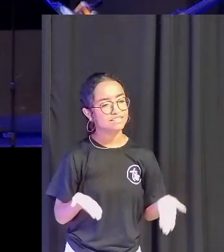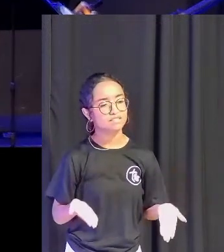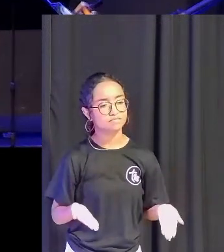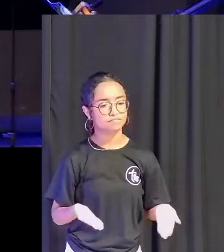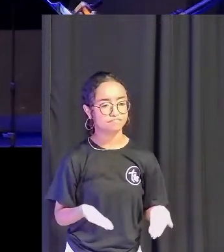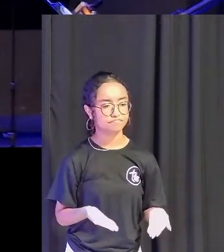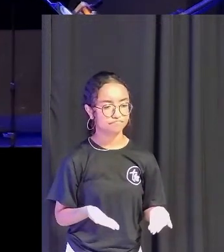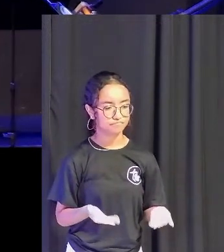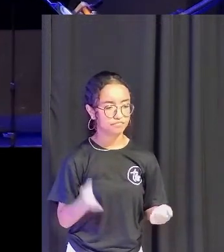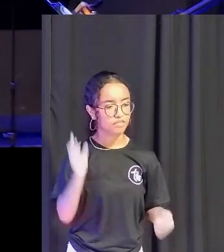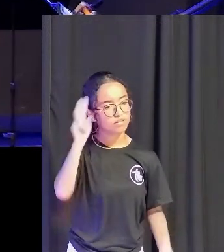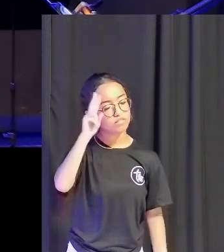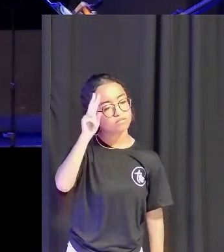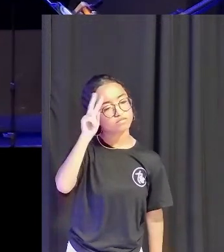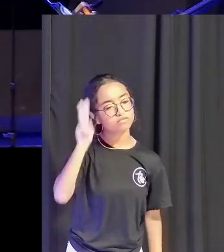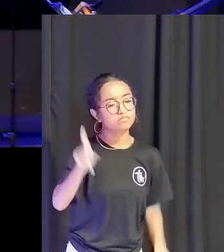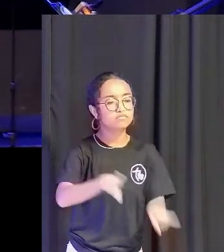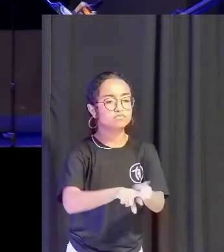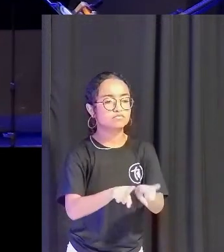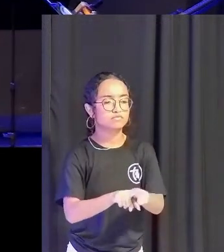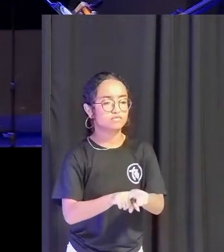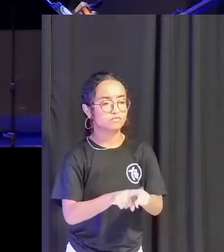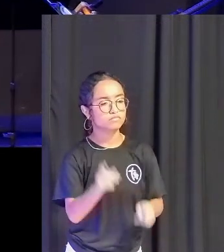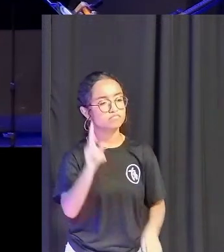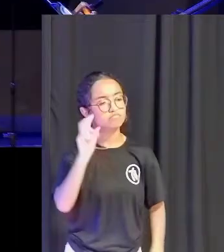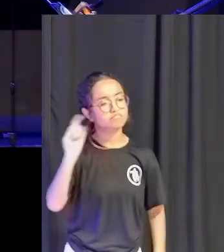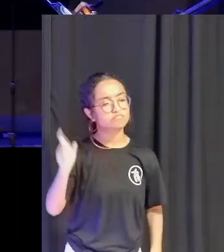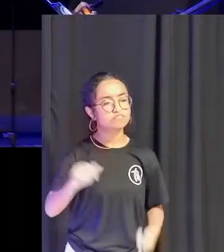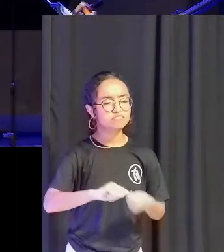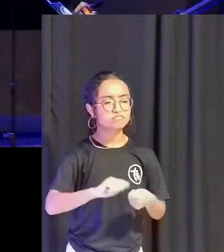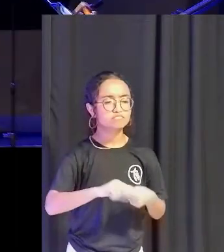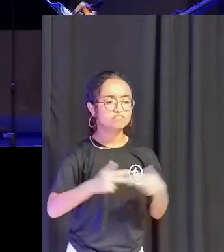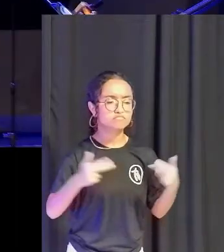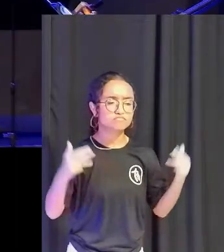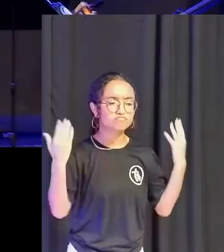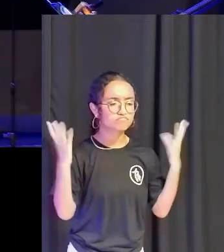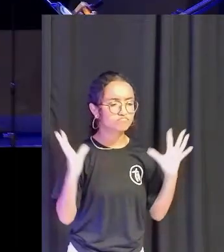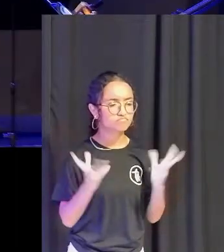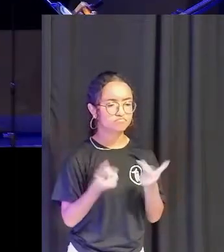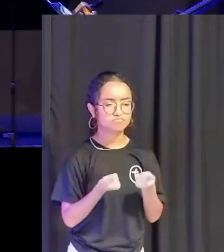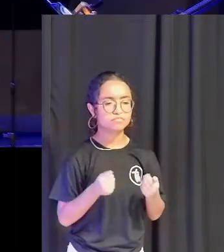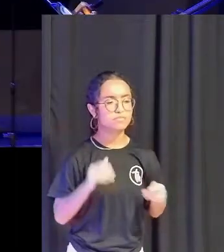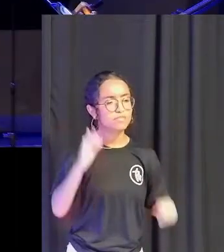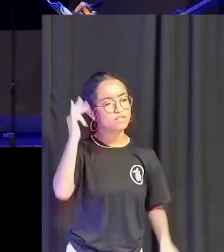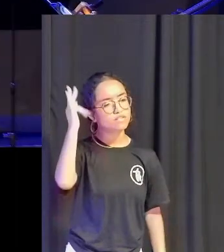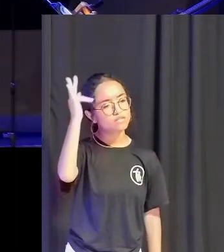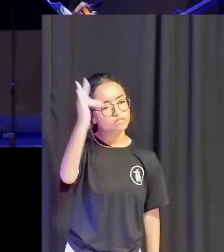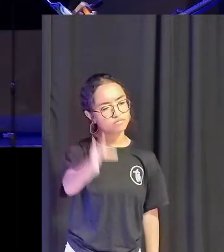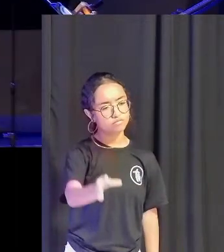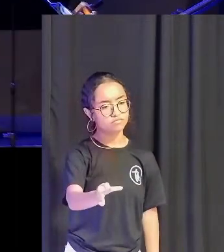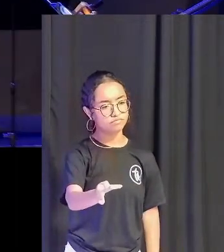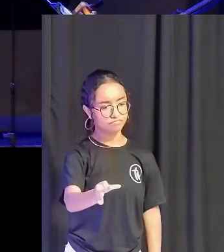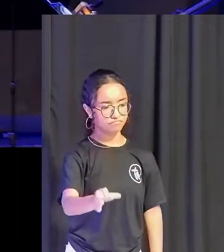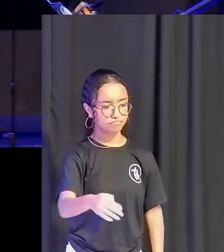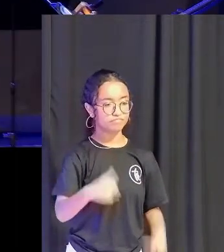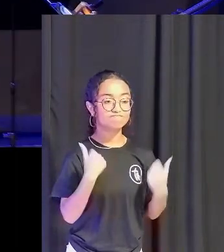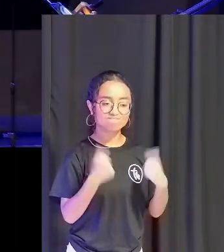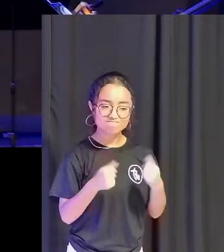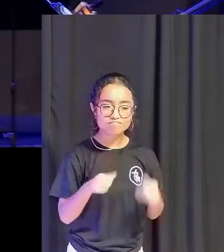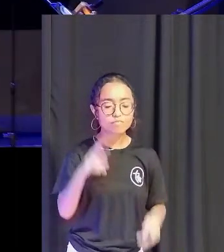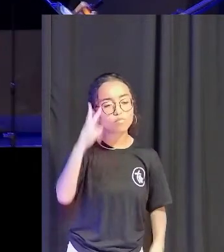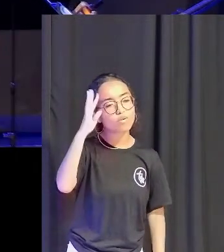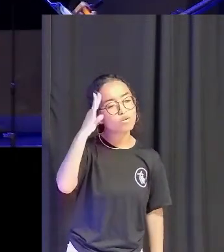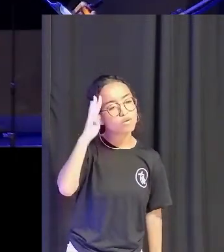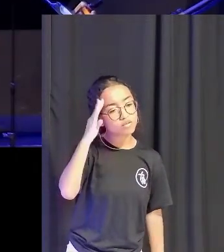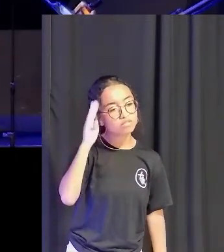e lembremos que Deus vai fazer grandes coisas na nossa igreja no futuro. Reconheçamos como igreja que quando somos